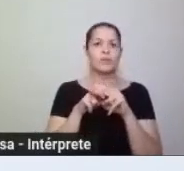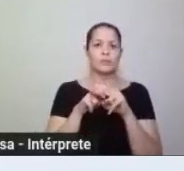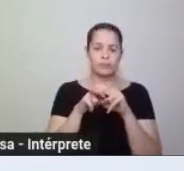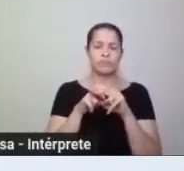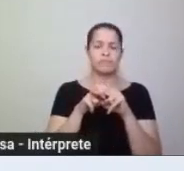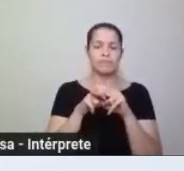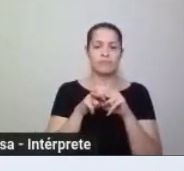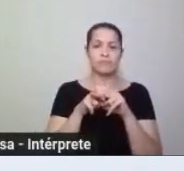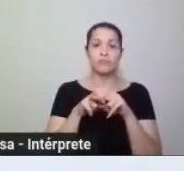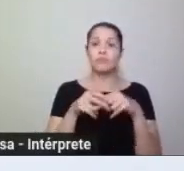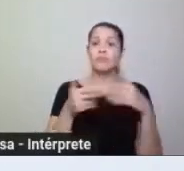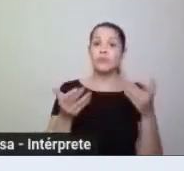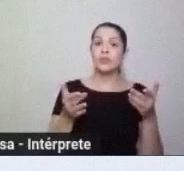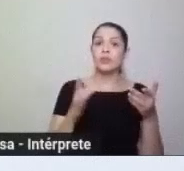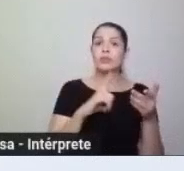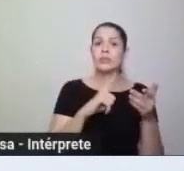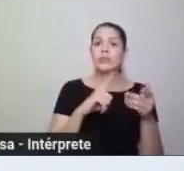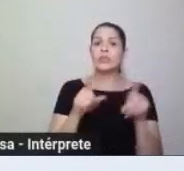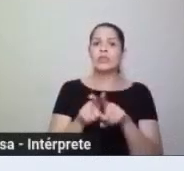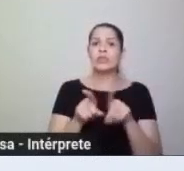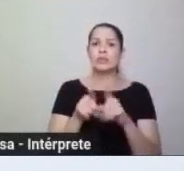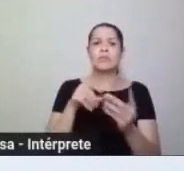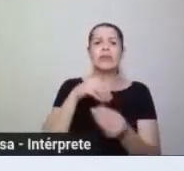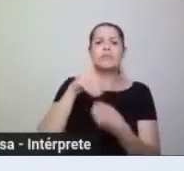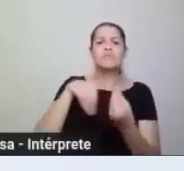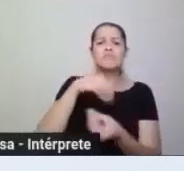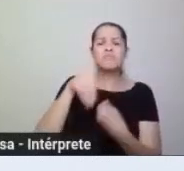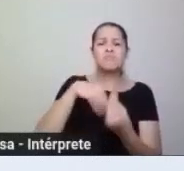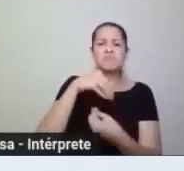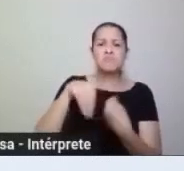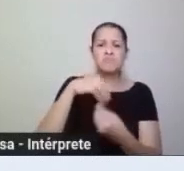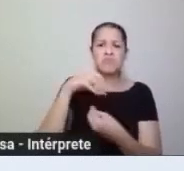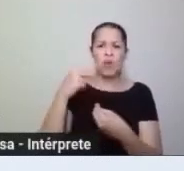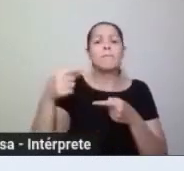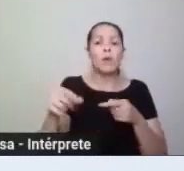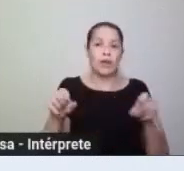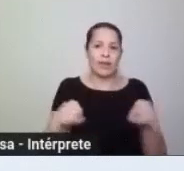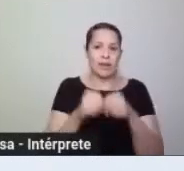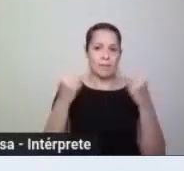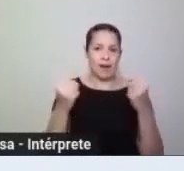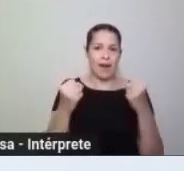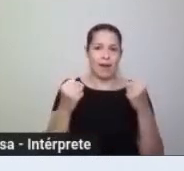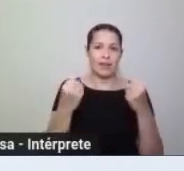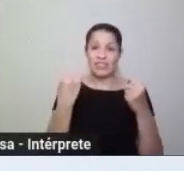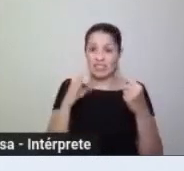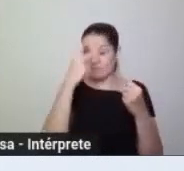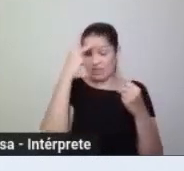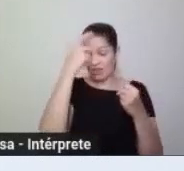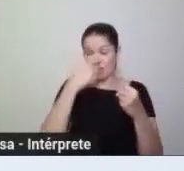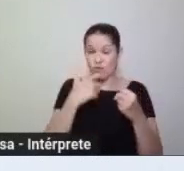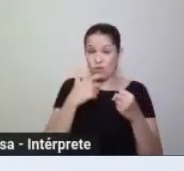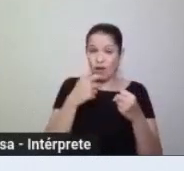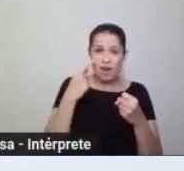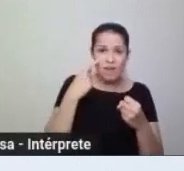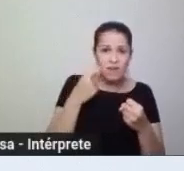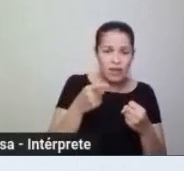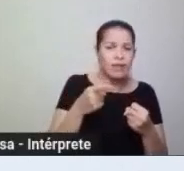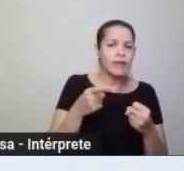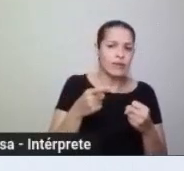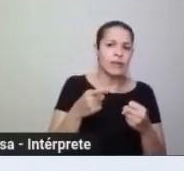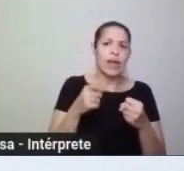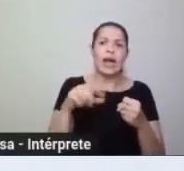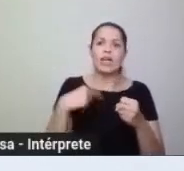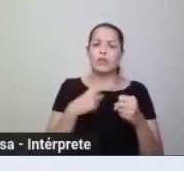digo, seria irrelevante numa análise coletada uma vez por mês. Com isso, aí a gente desmontou e